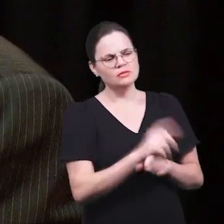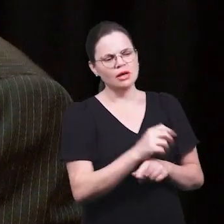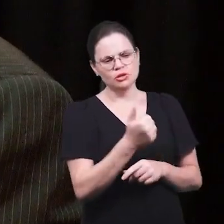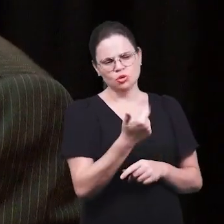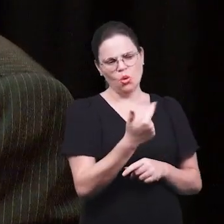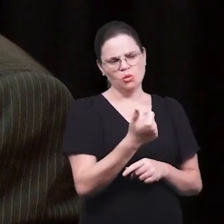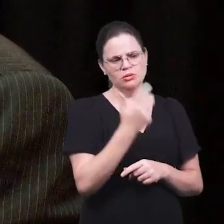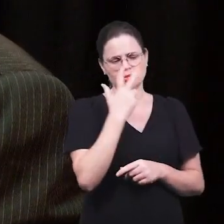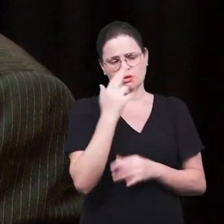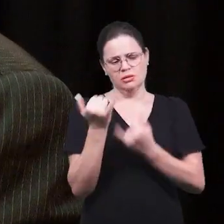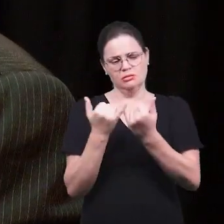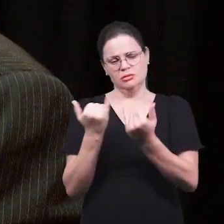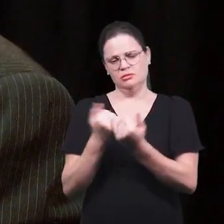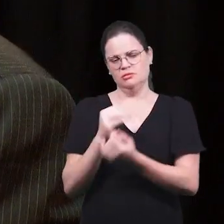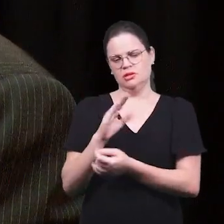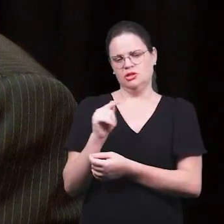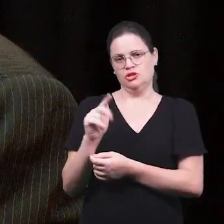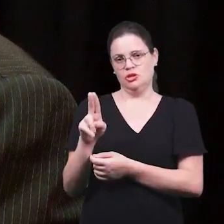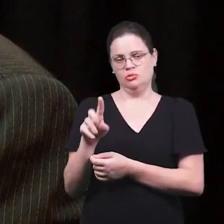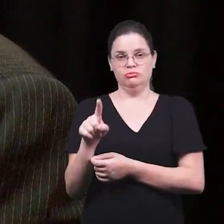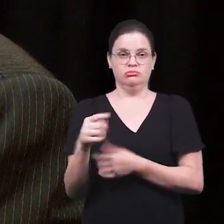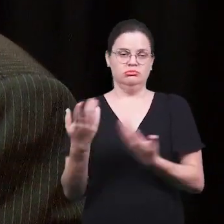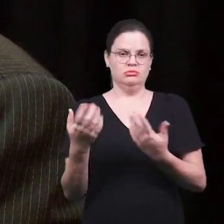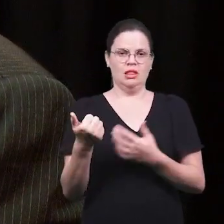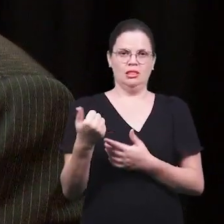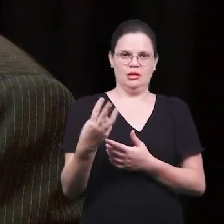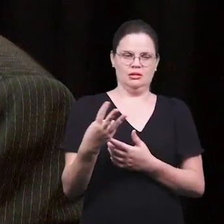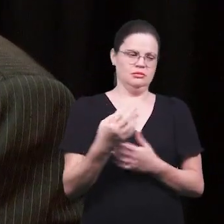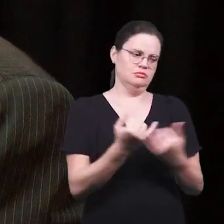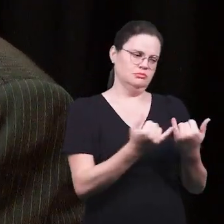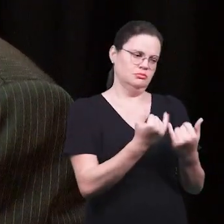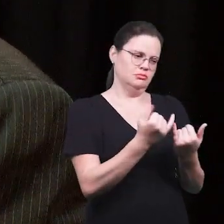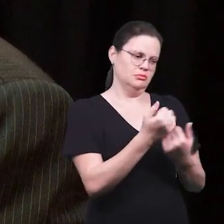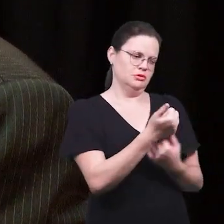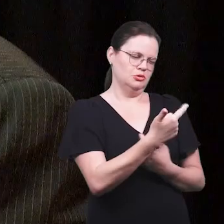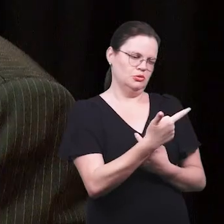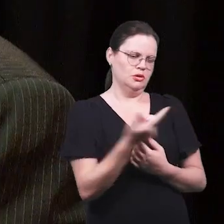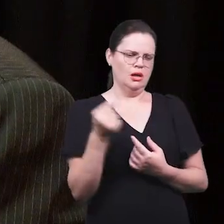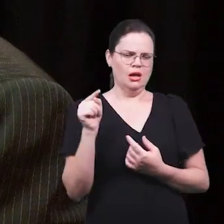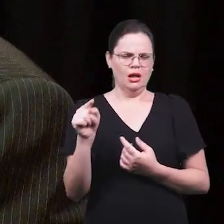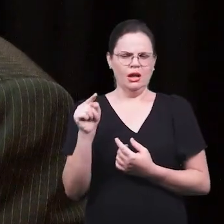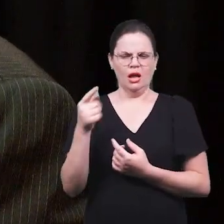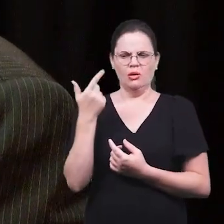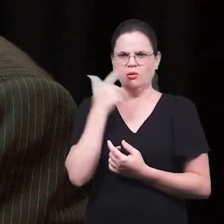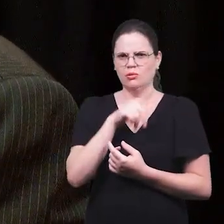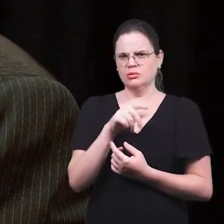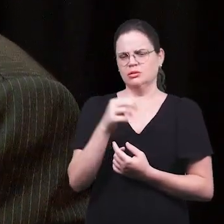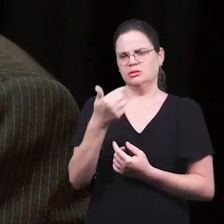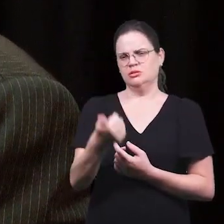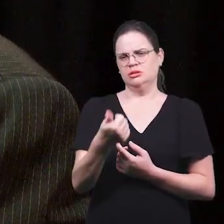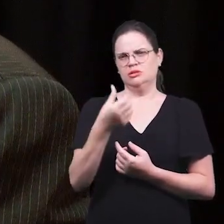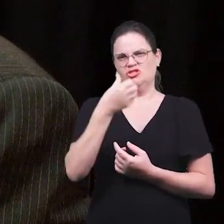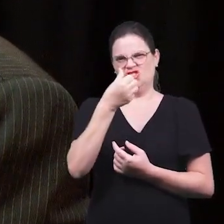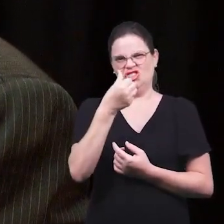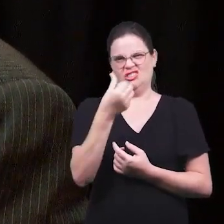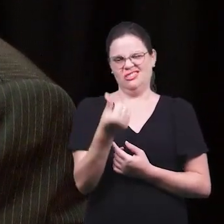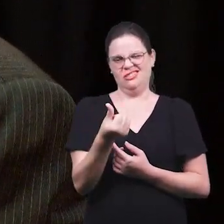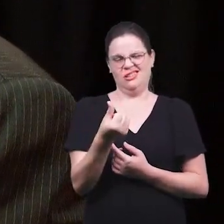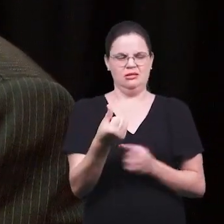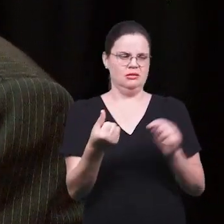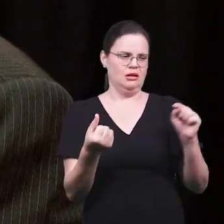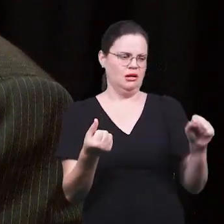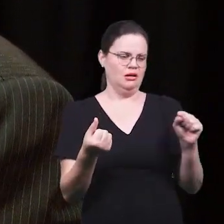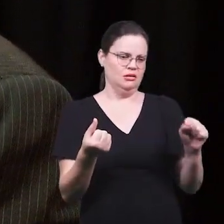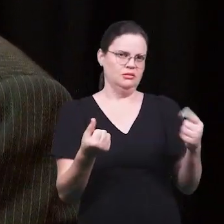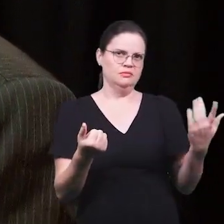vagas, muito parecido com a da CGU, que eram 13. E se eu fiquei na CGU em 16º, eu vou